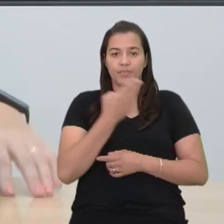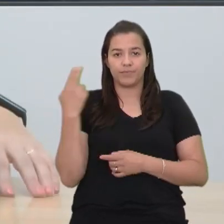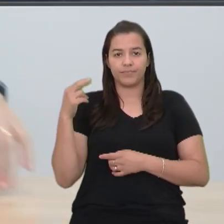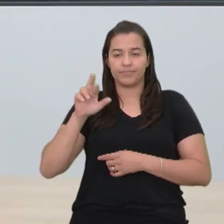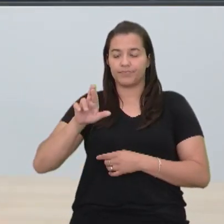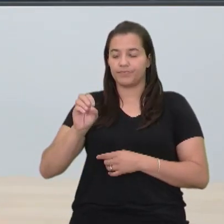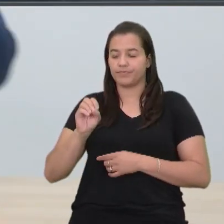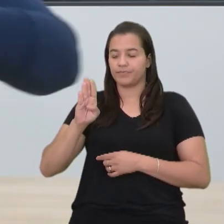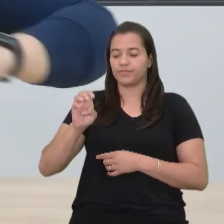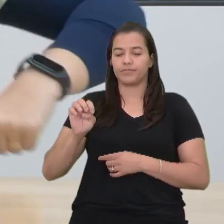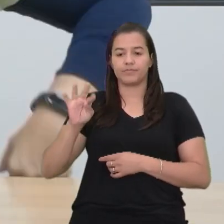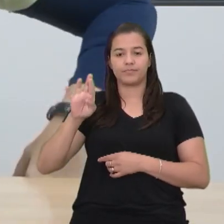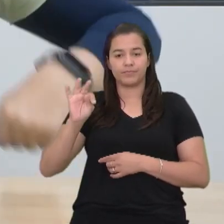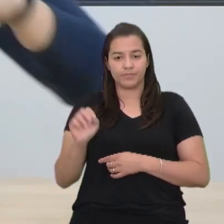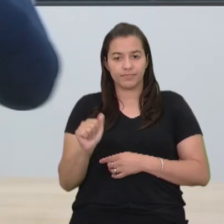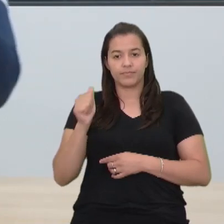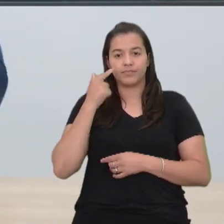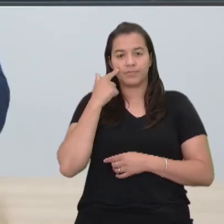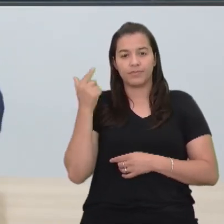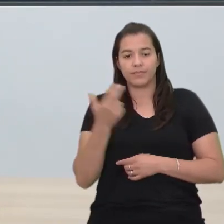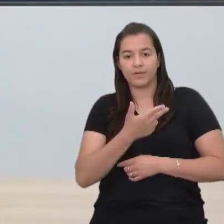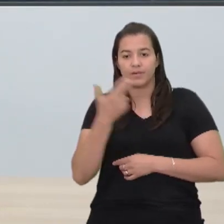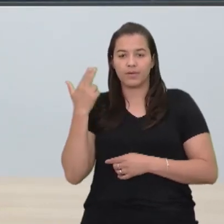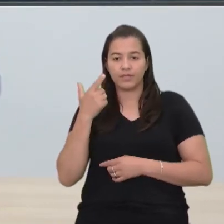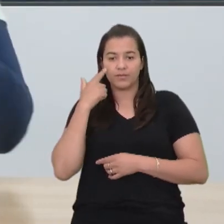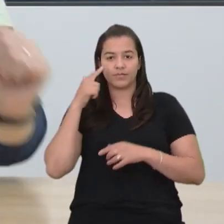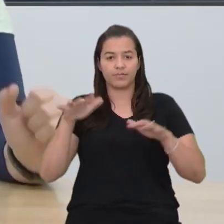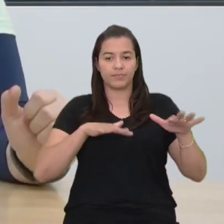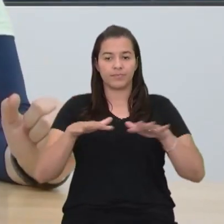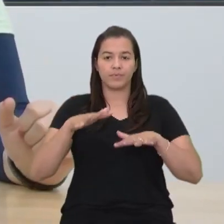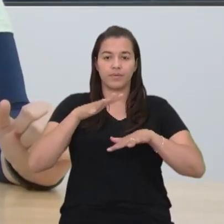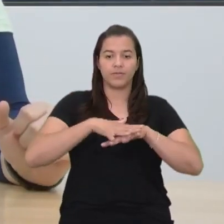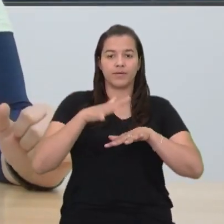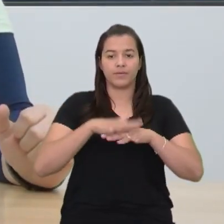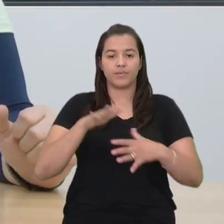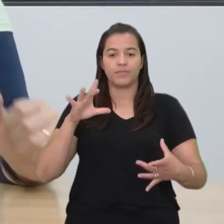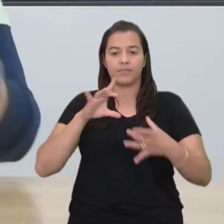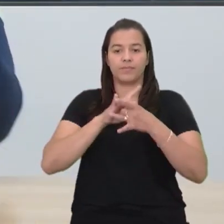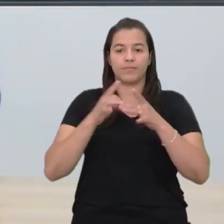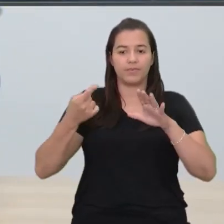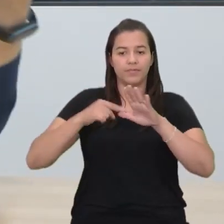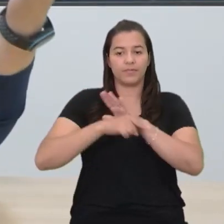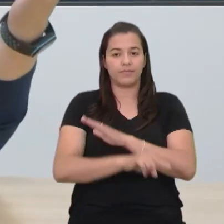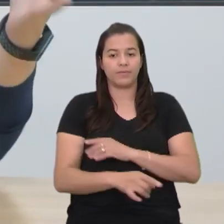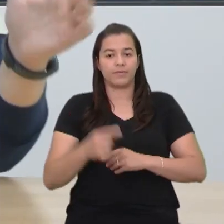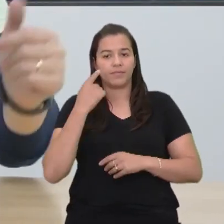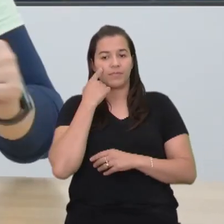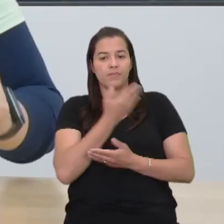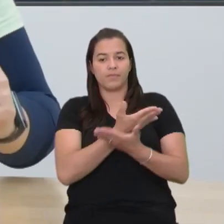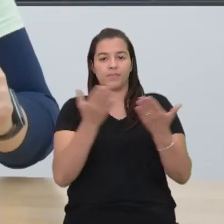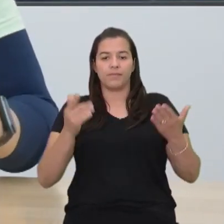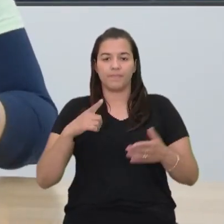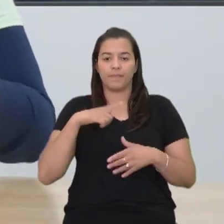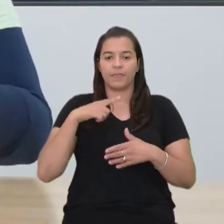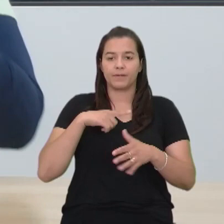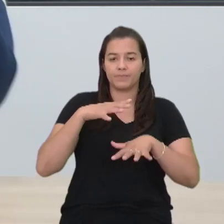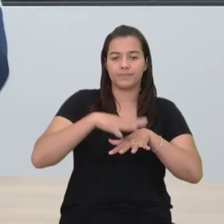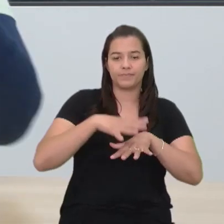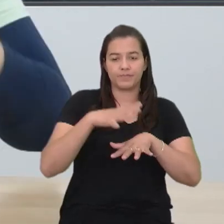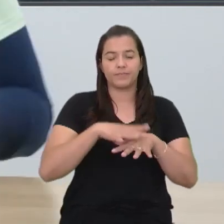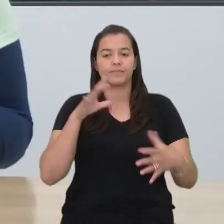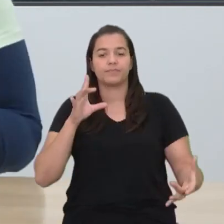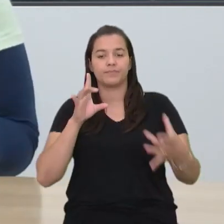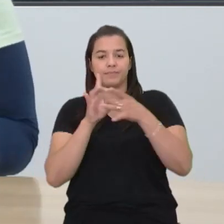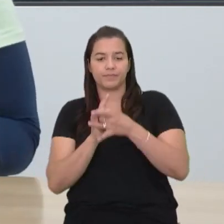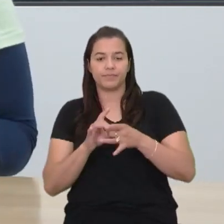aqui do Centro de Mídias. Falei errado, é geometria dinâmica, matemática conectada é nosso aprofundamento. Mas não deixa de ser uma aula de matemática conectada,